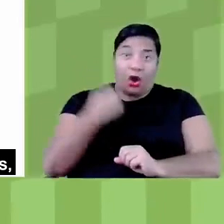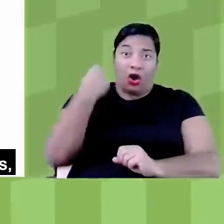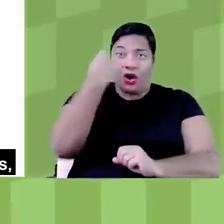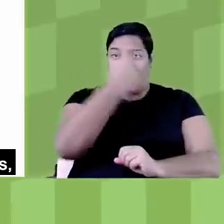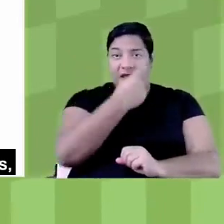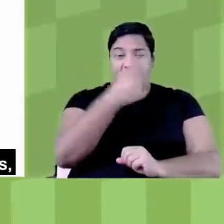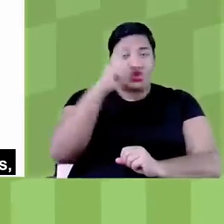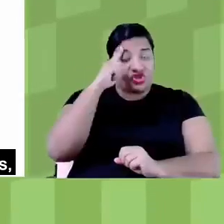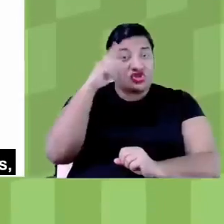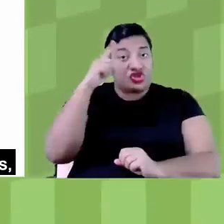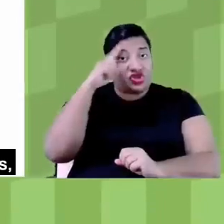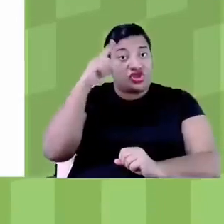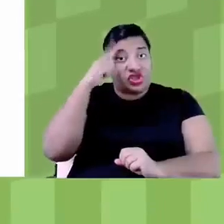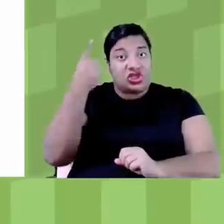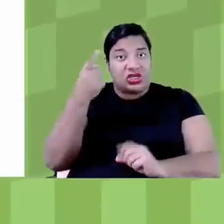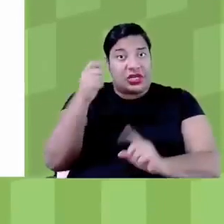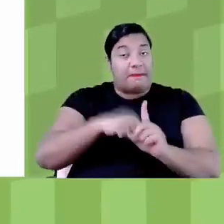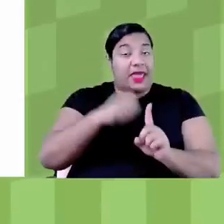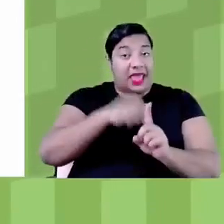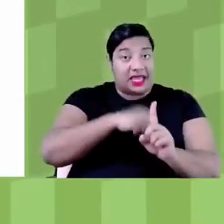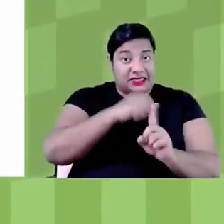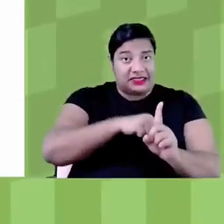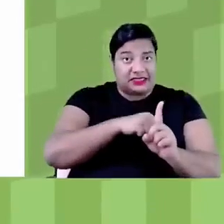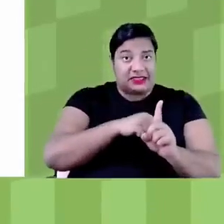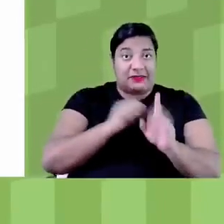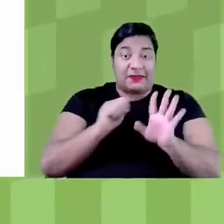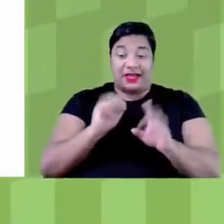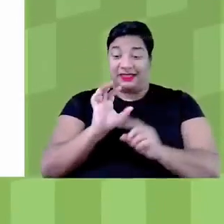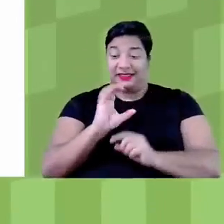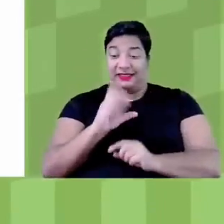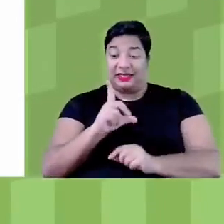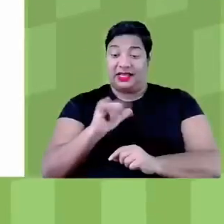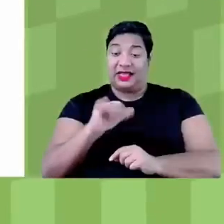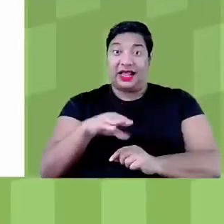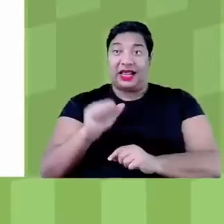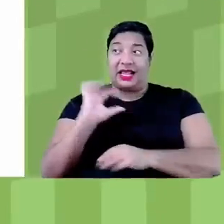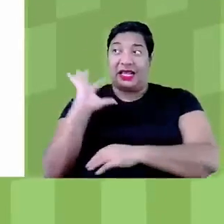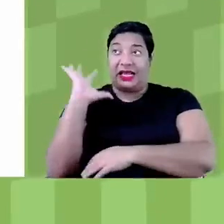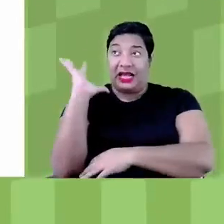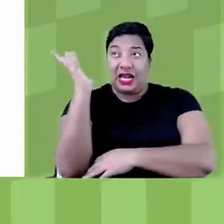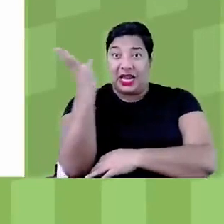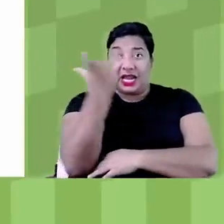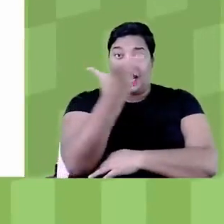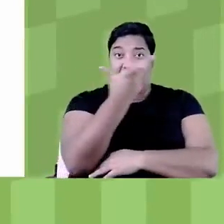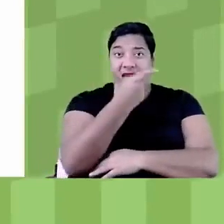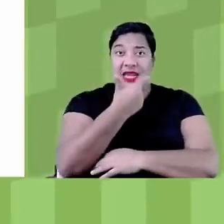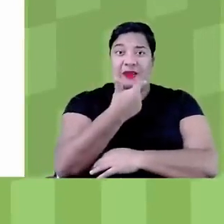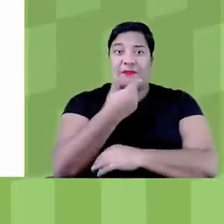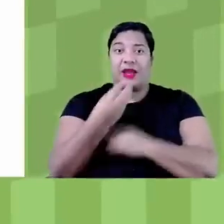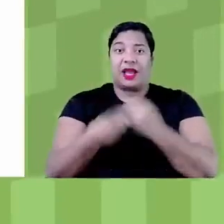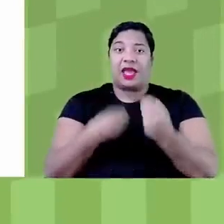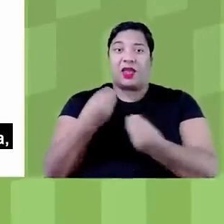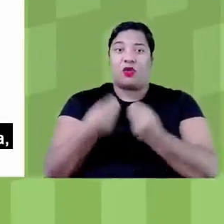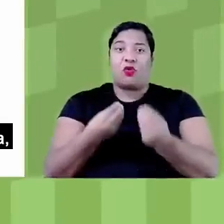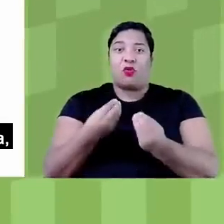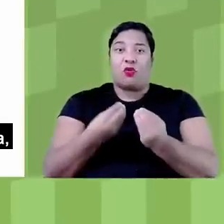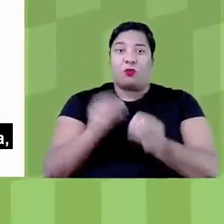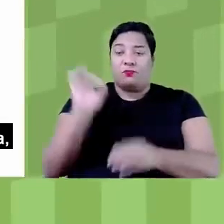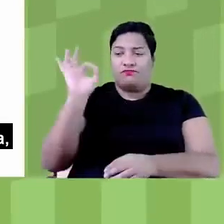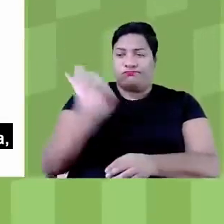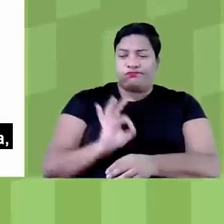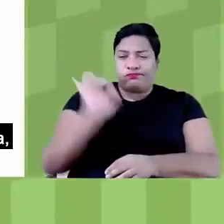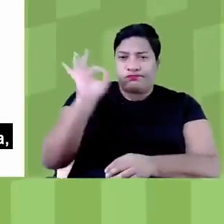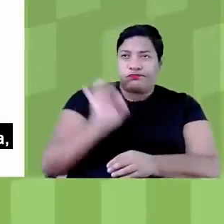dias ou mesmo alguns meses. Mas clima é o estado médio e o comportamento estatístico